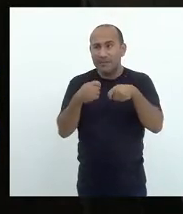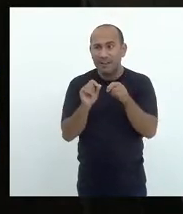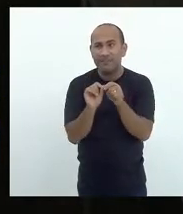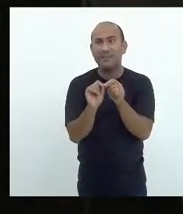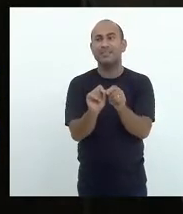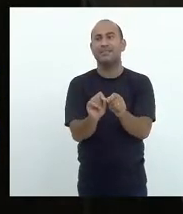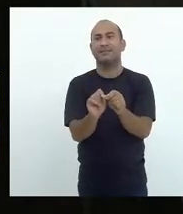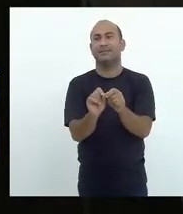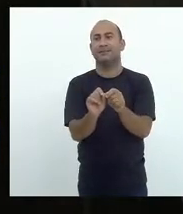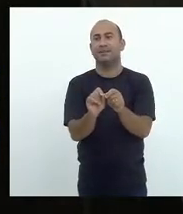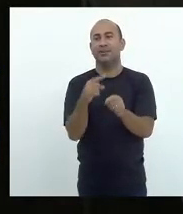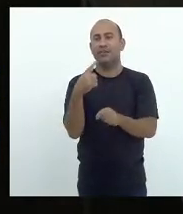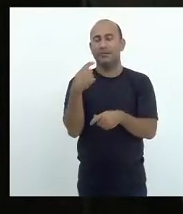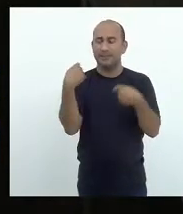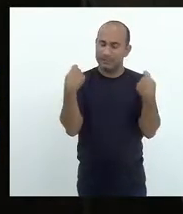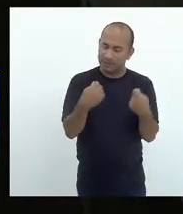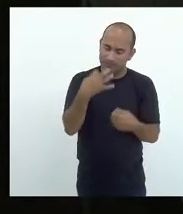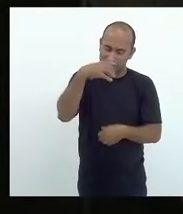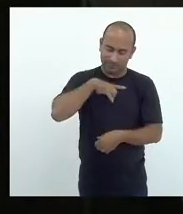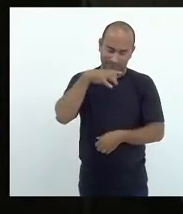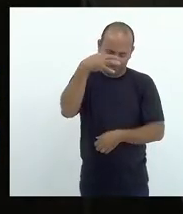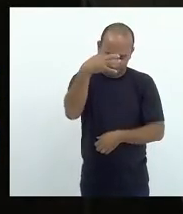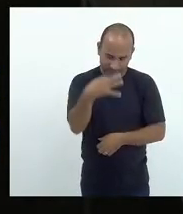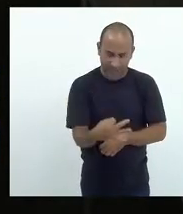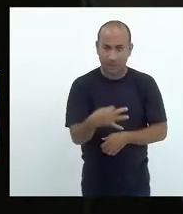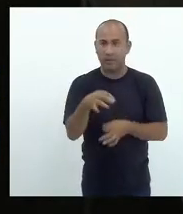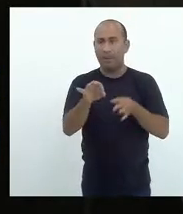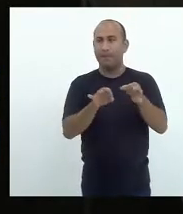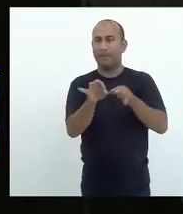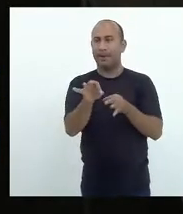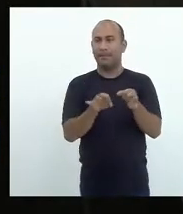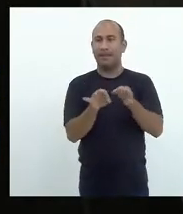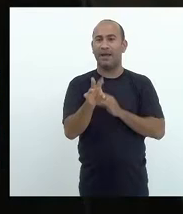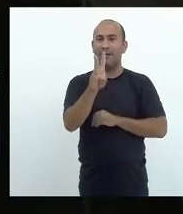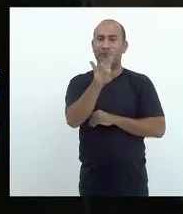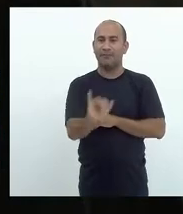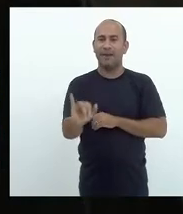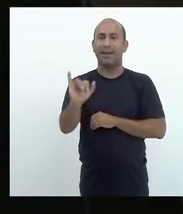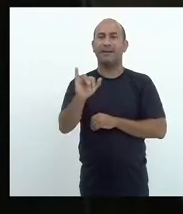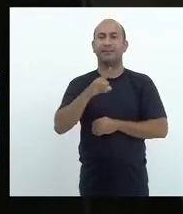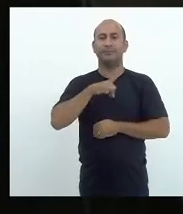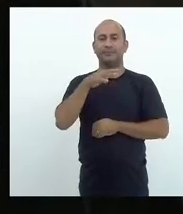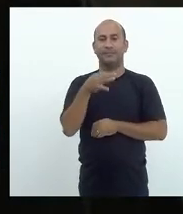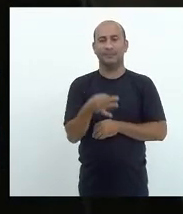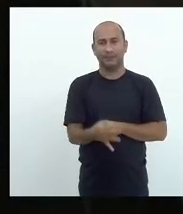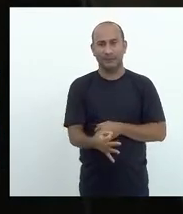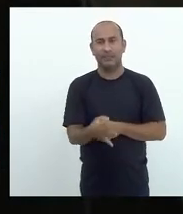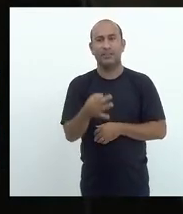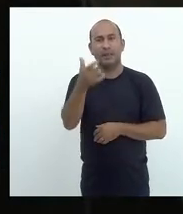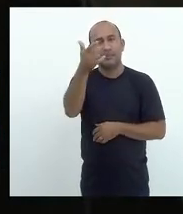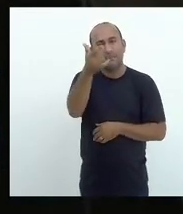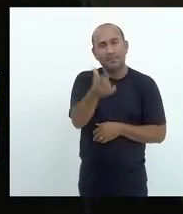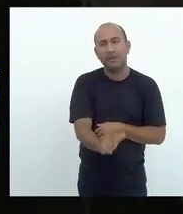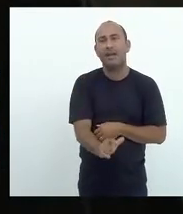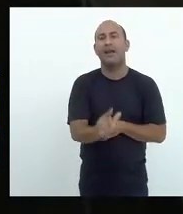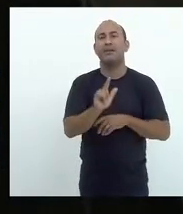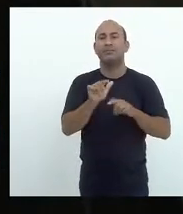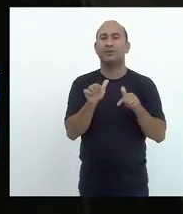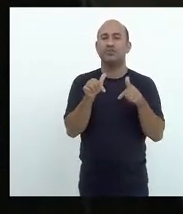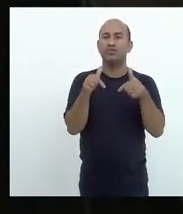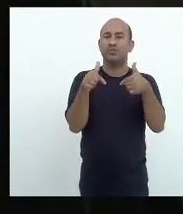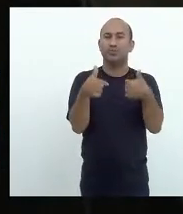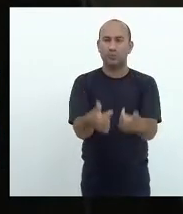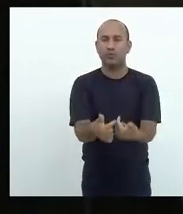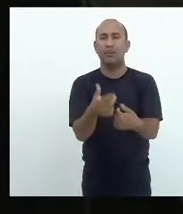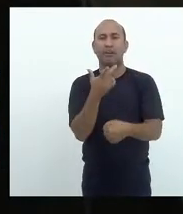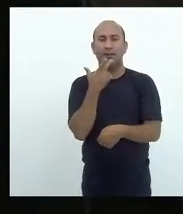a gente precisa garantir na efetividade, e esse projeto vem garantir efetivamente mais um cumprimento do